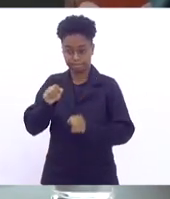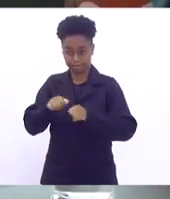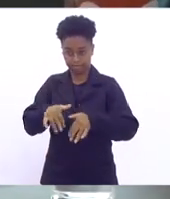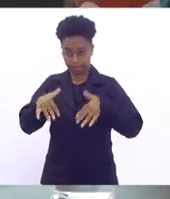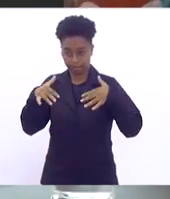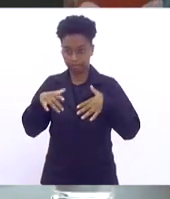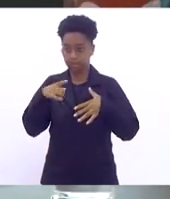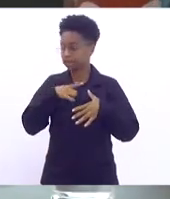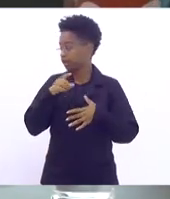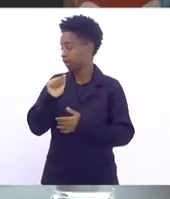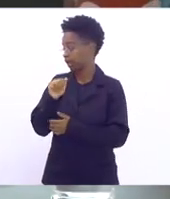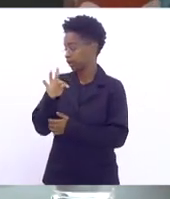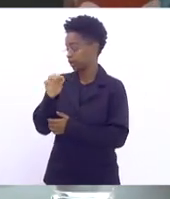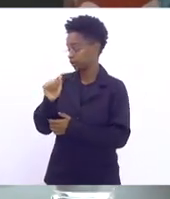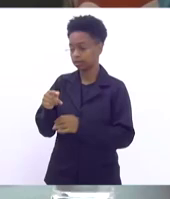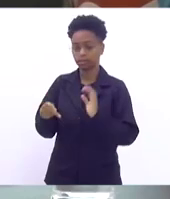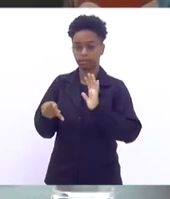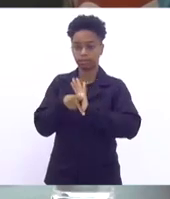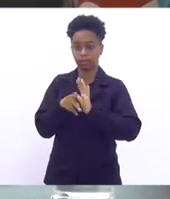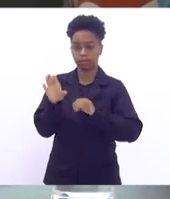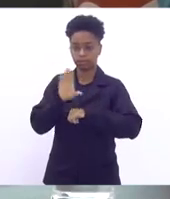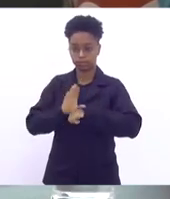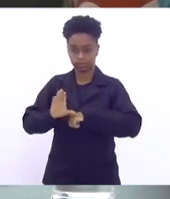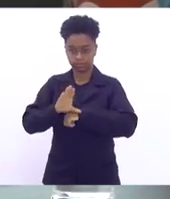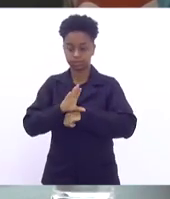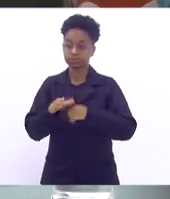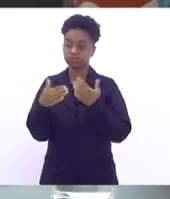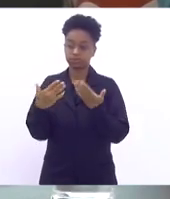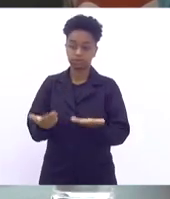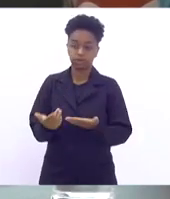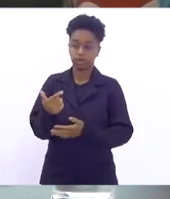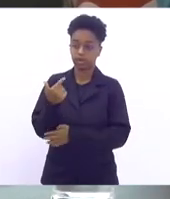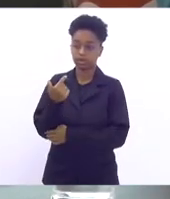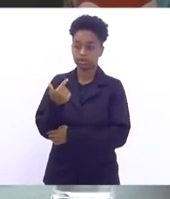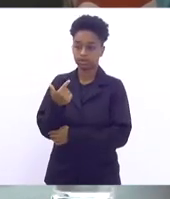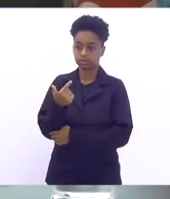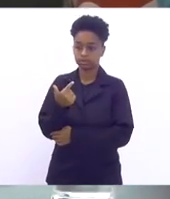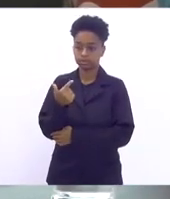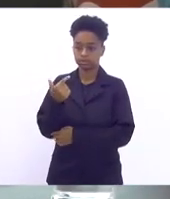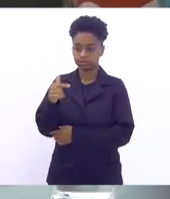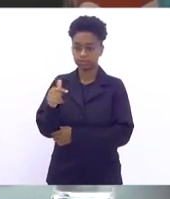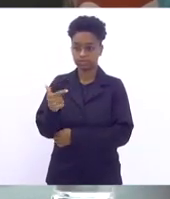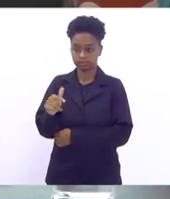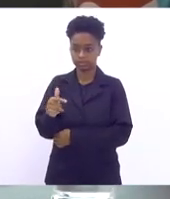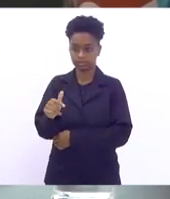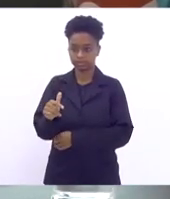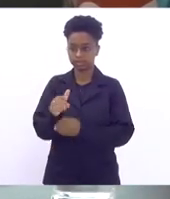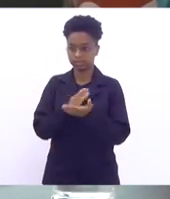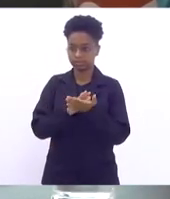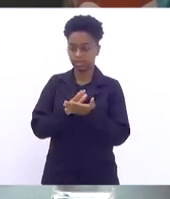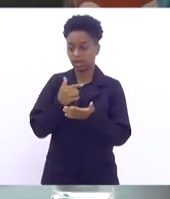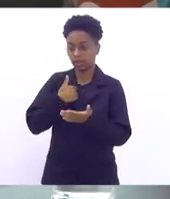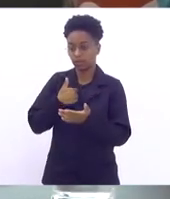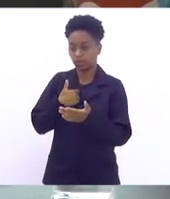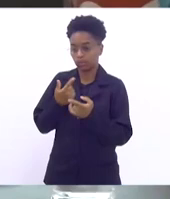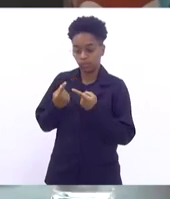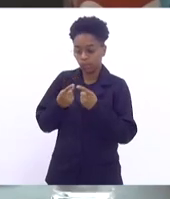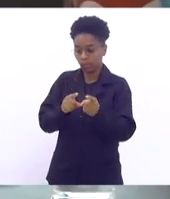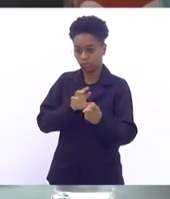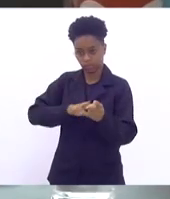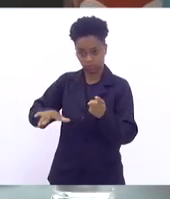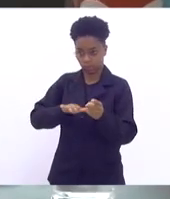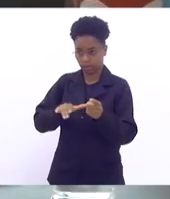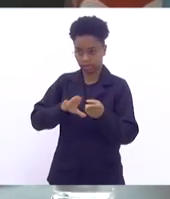observado a ata da construção então nada eu sou contrário essa supressão